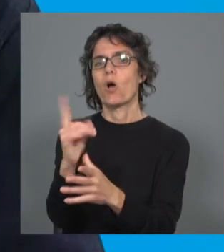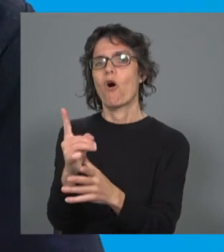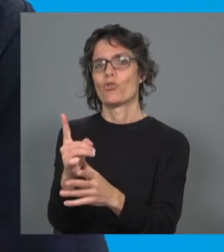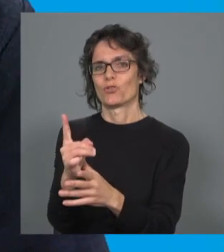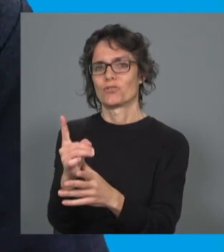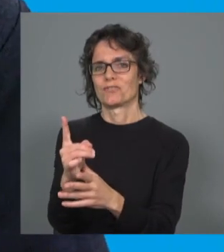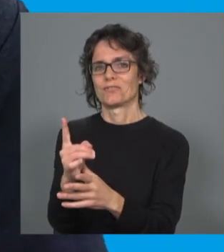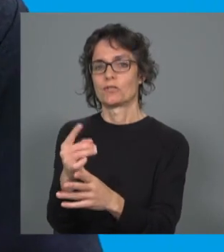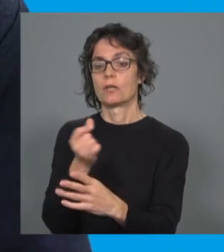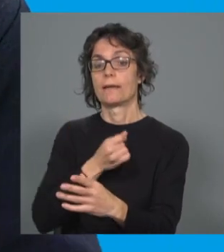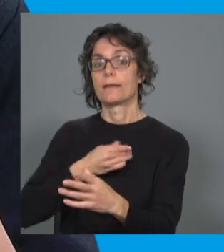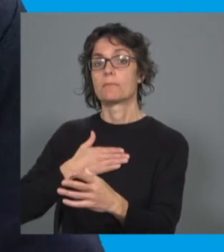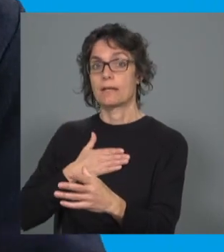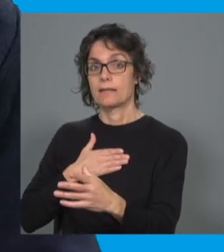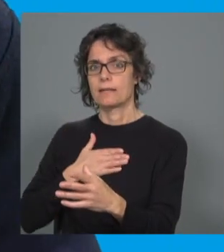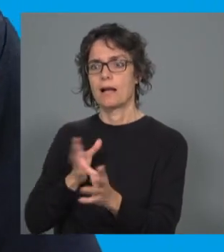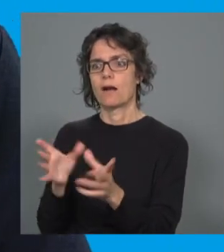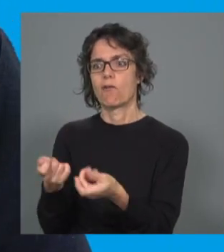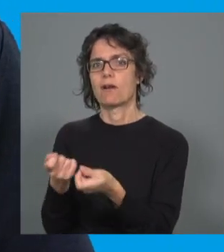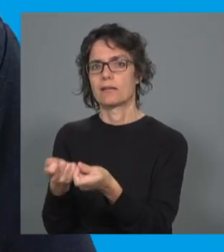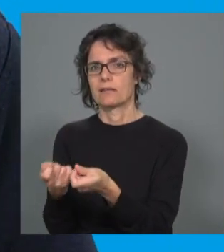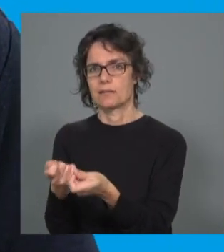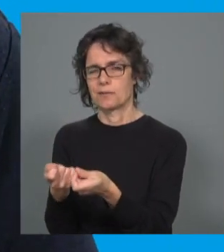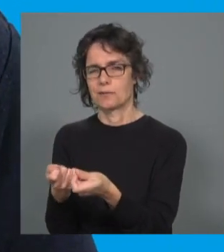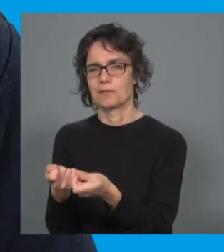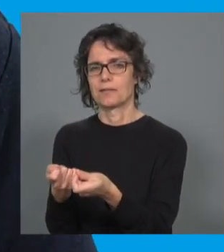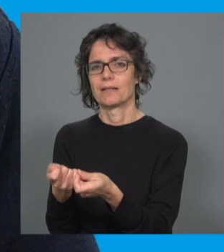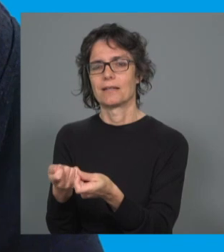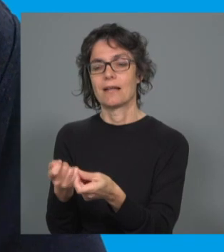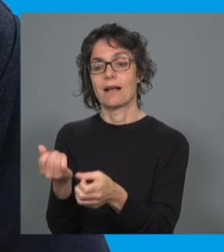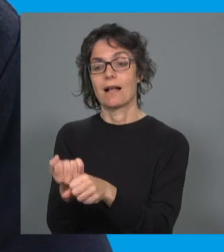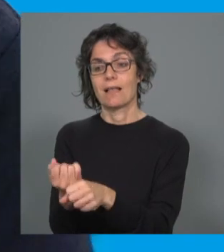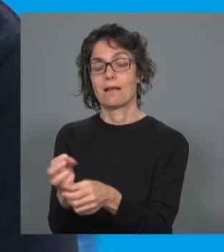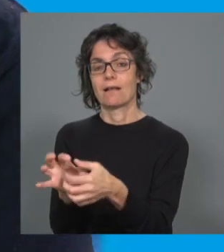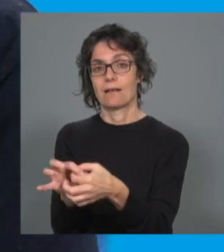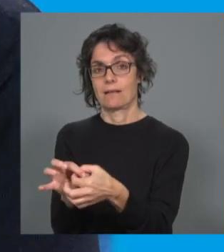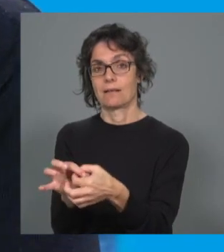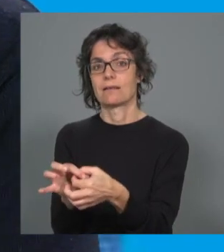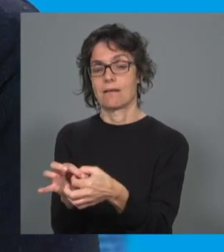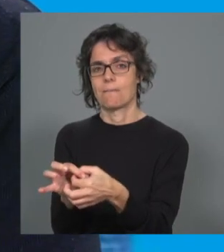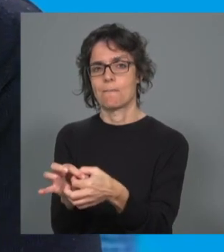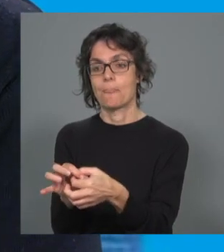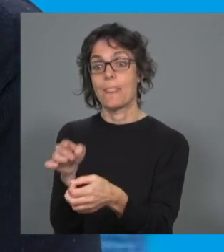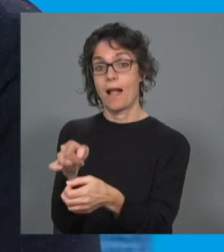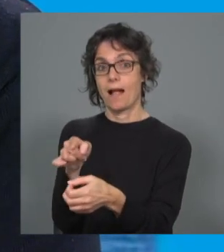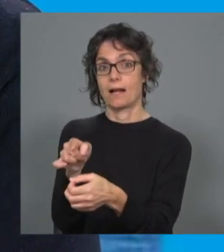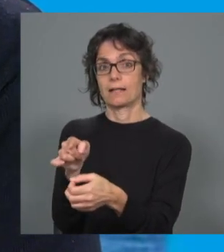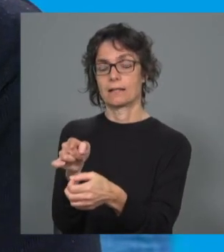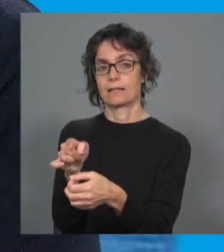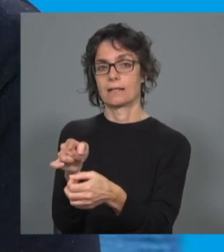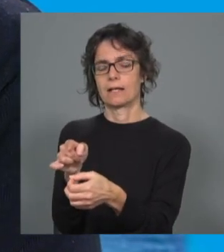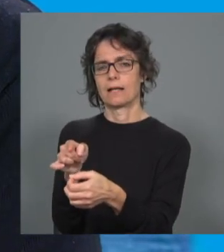empresas, de organizações em termos de trabalho, que apresentam